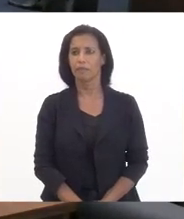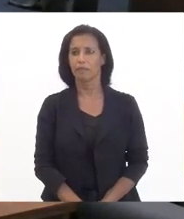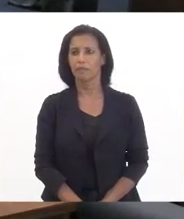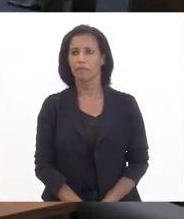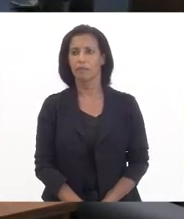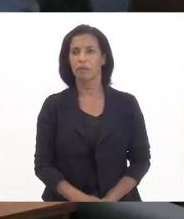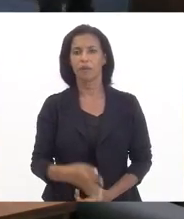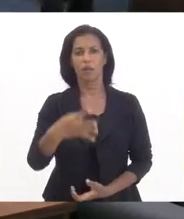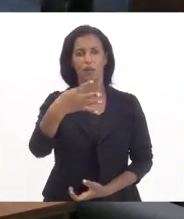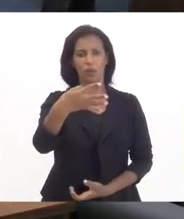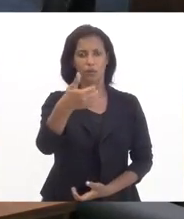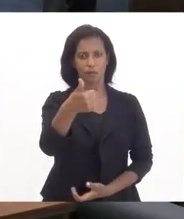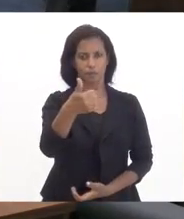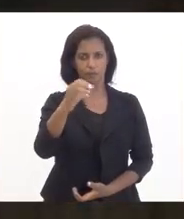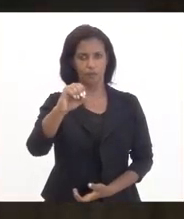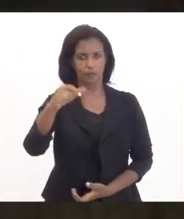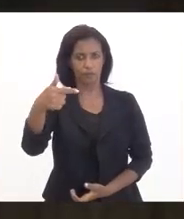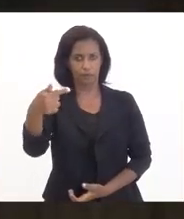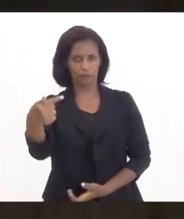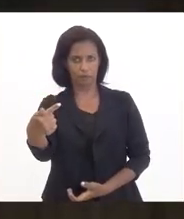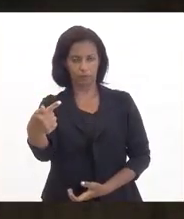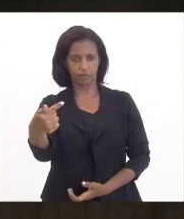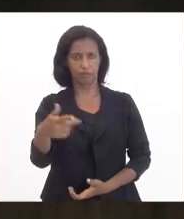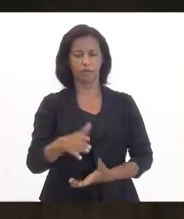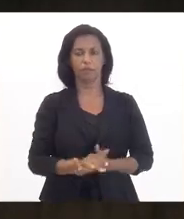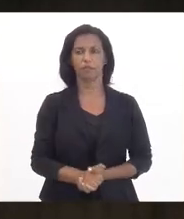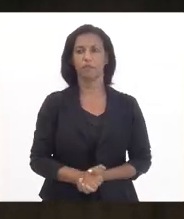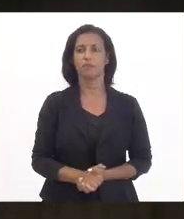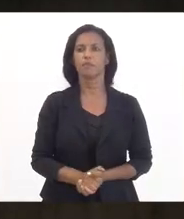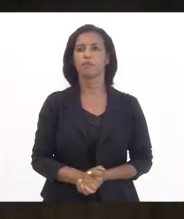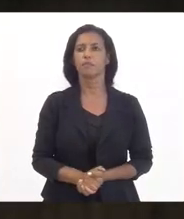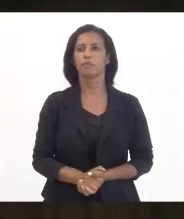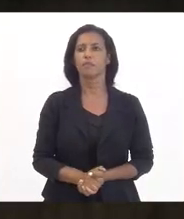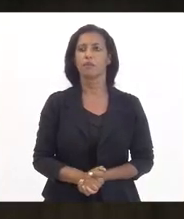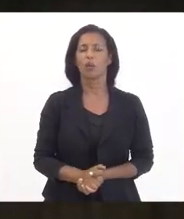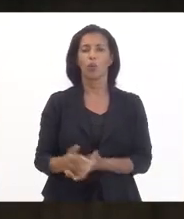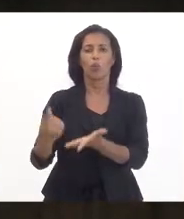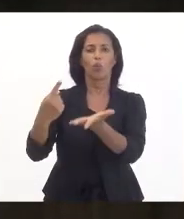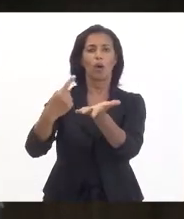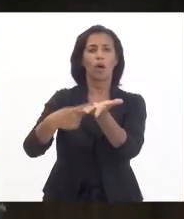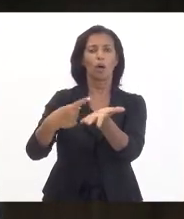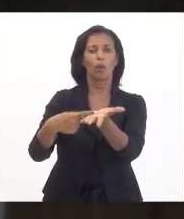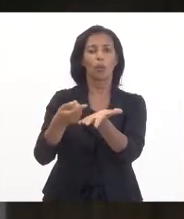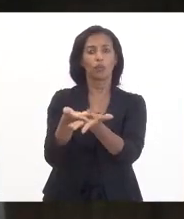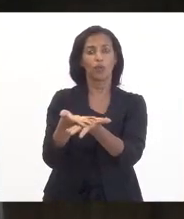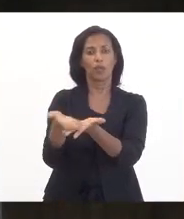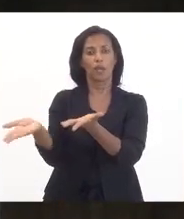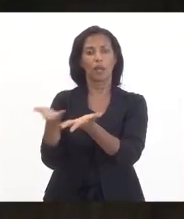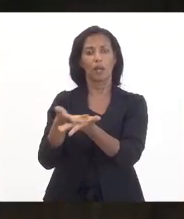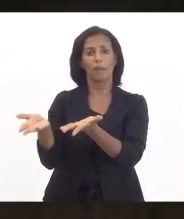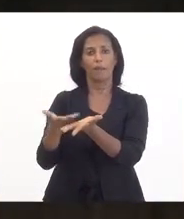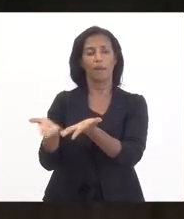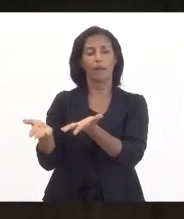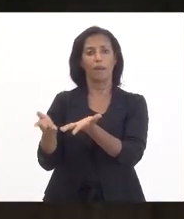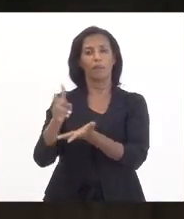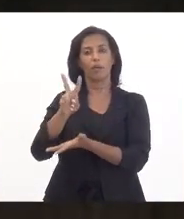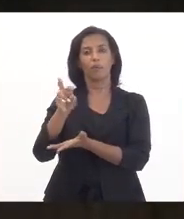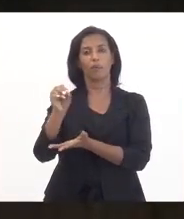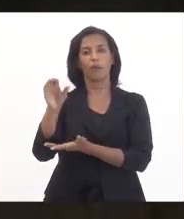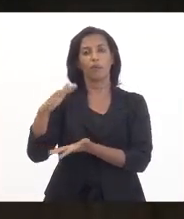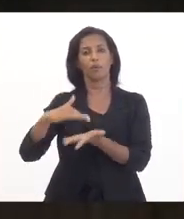o 4107, da margem dos consignáveis. O acordo, eu estou em encaminhamento pela derrubada do